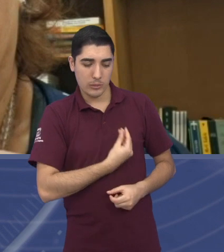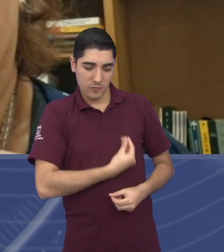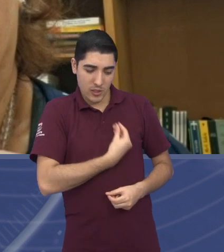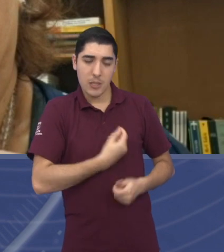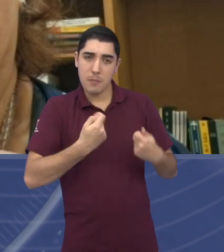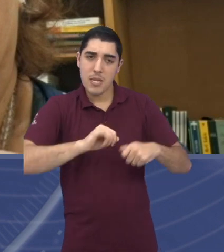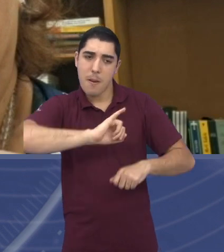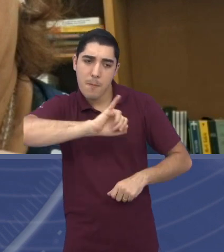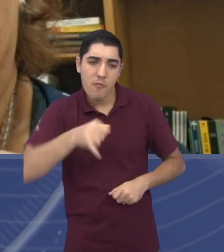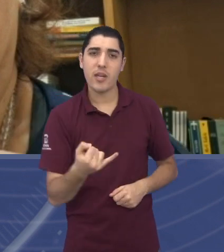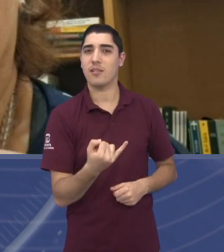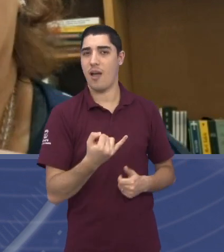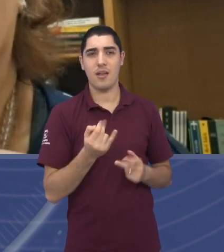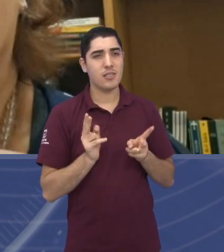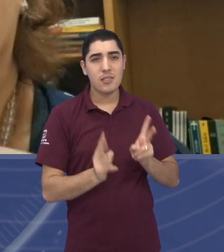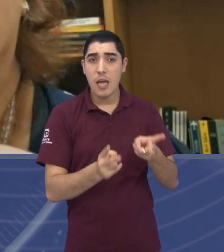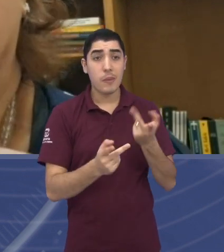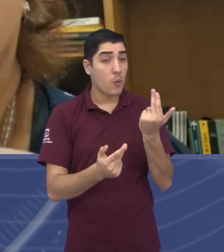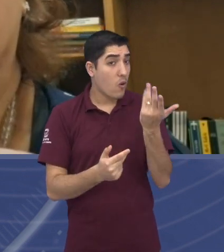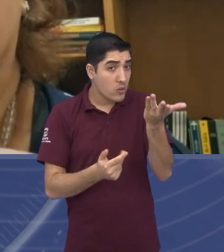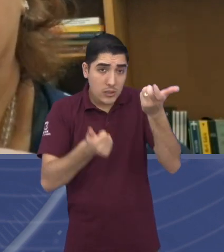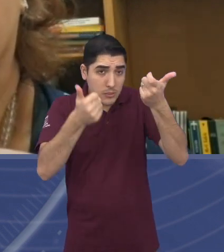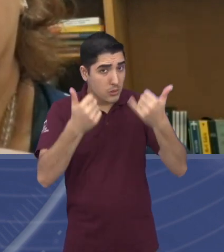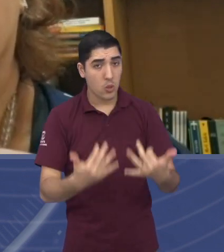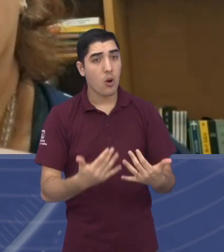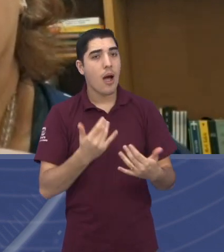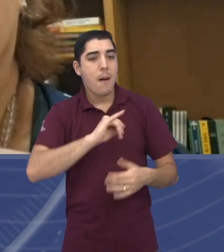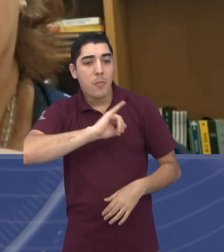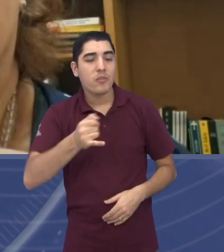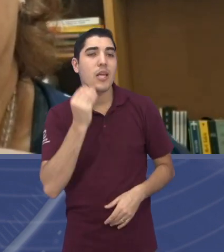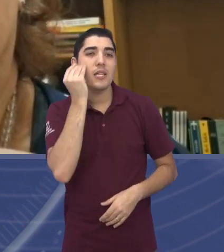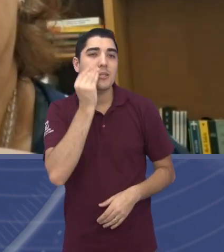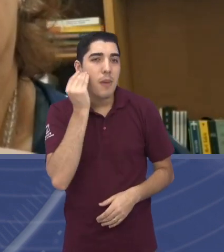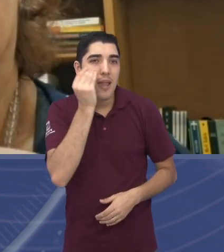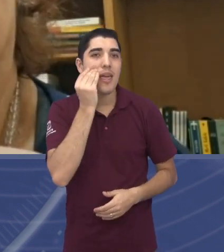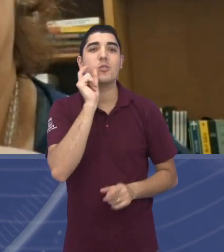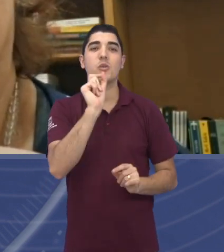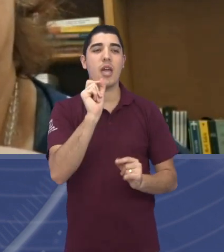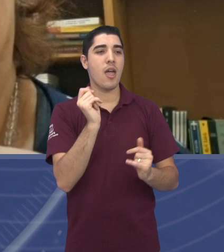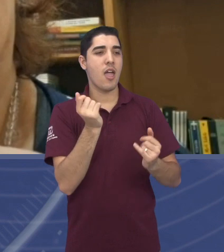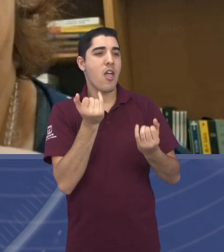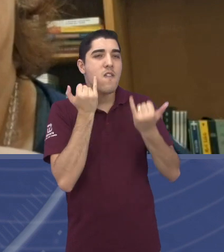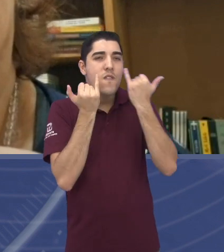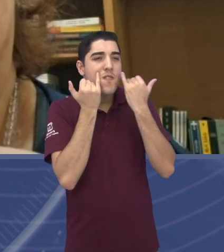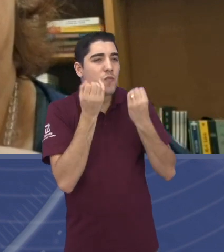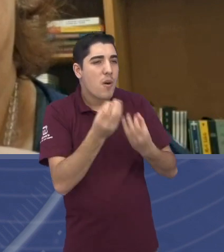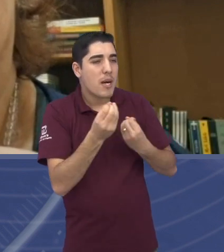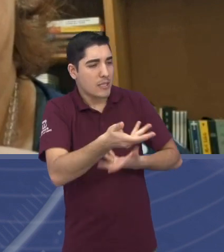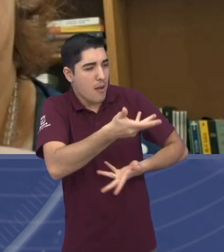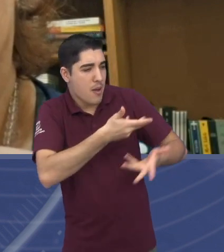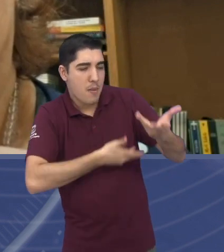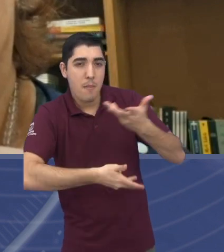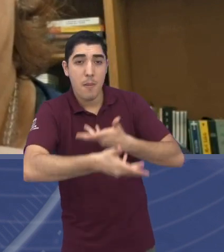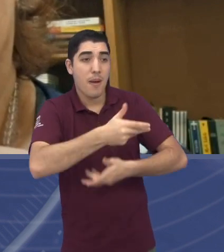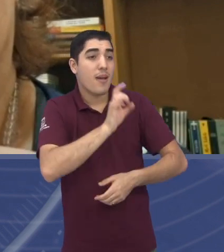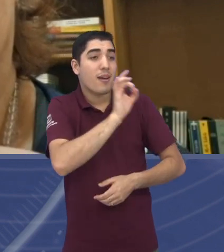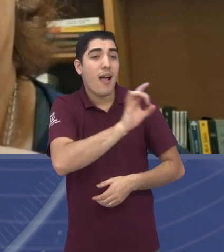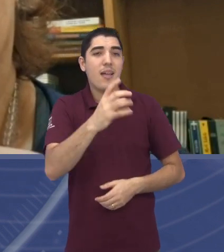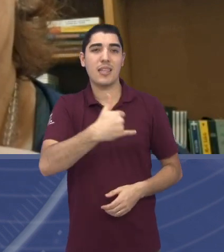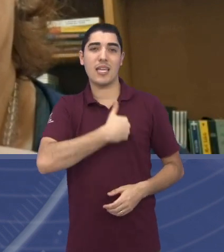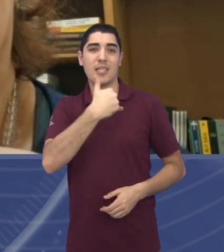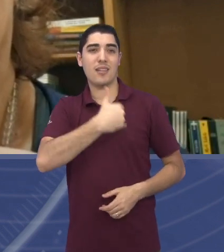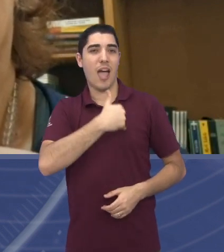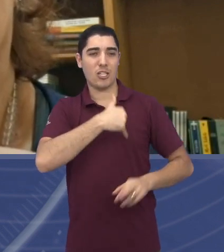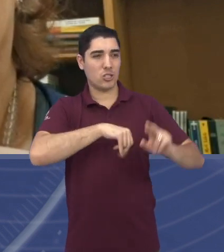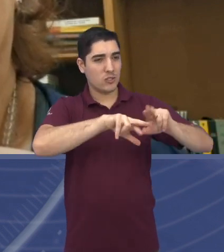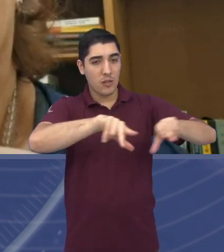cada faixa etária e, como você falou, aproveitar a experiência, né, essa troca de informações que cada faixa etária tem,